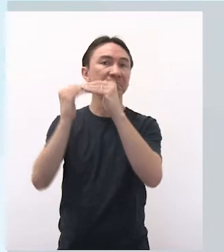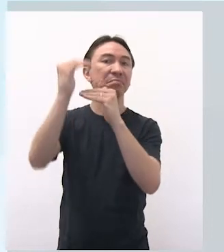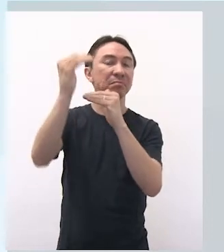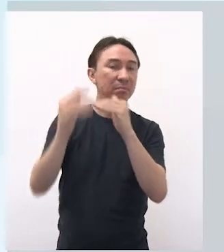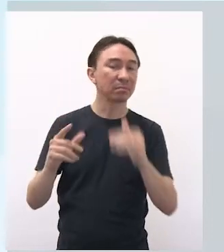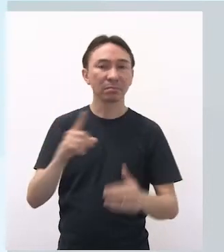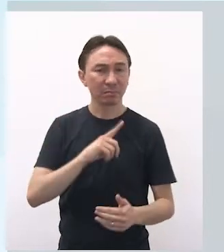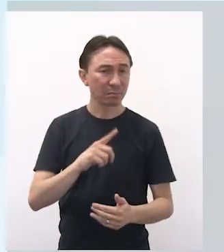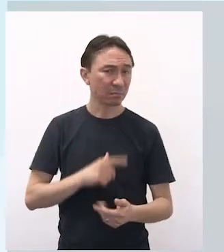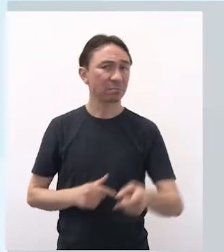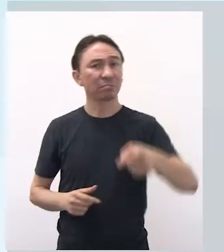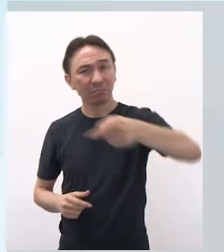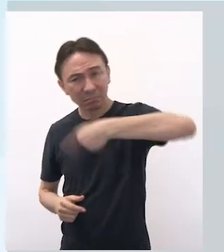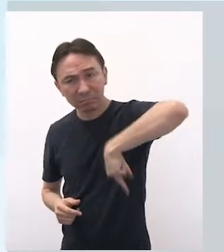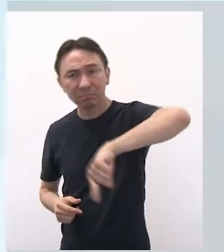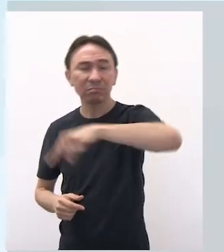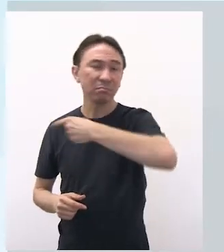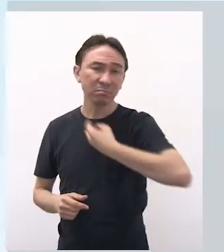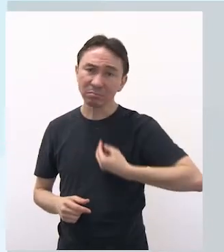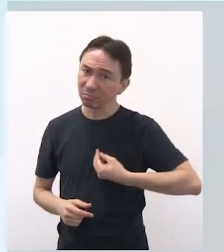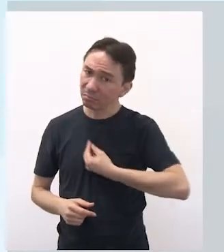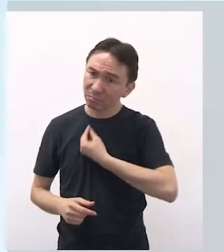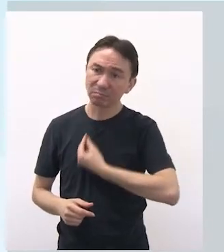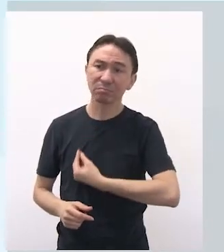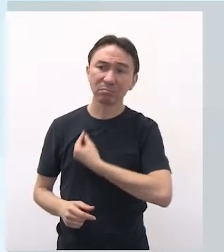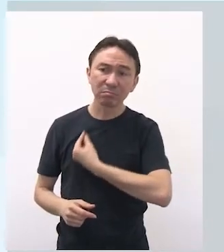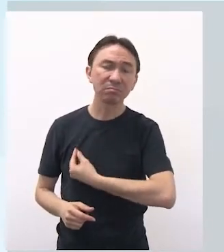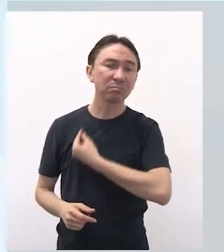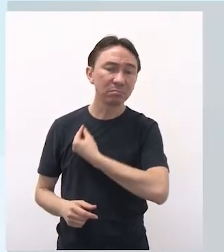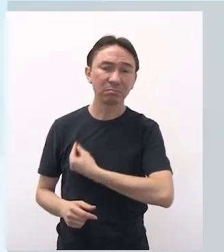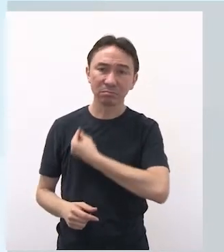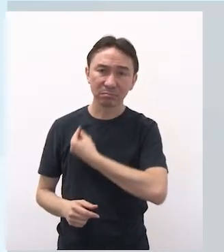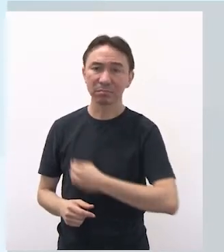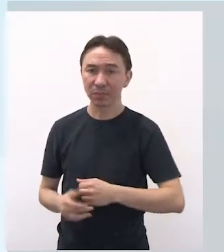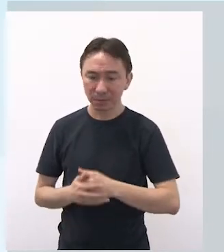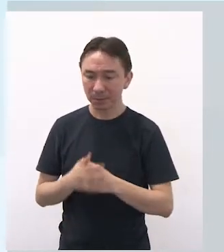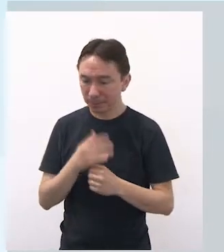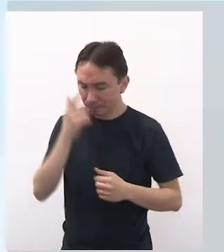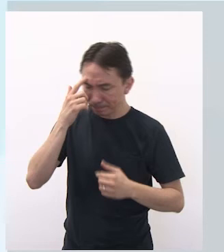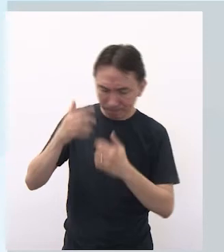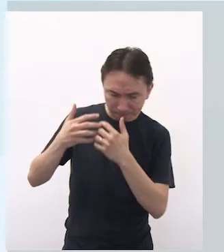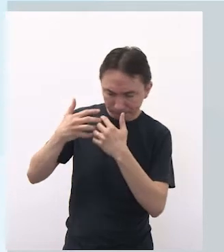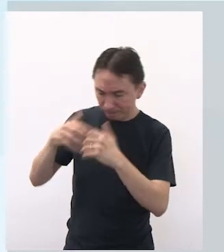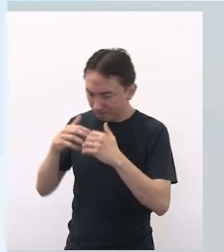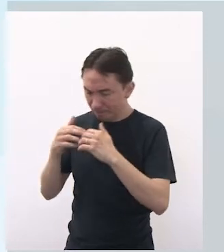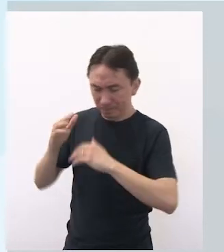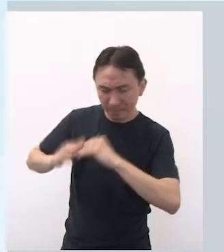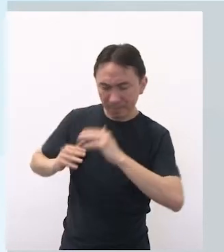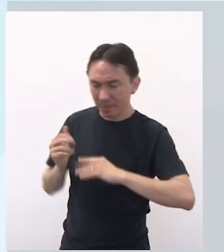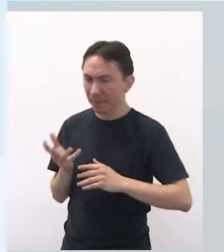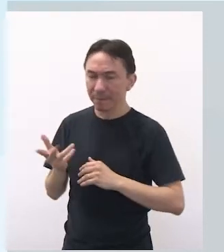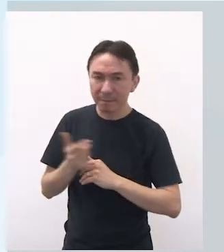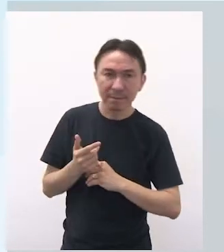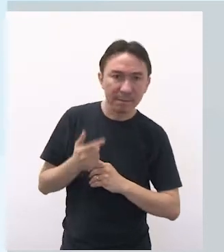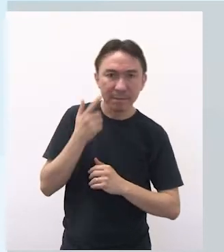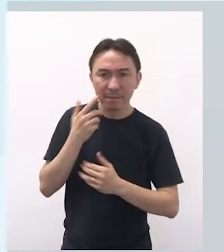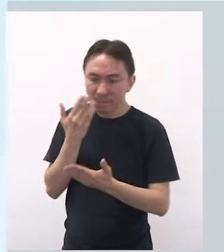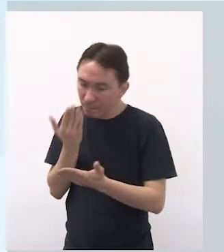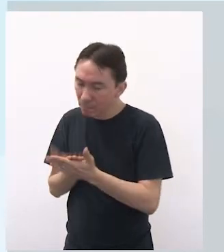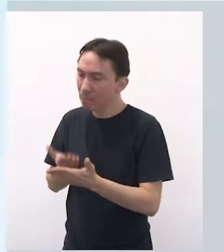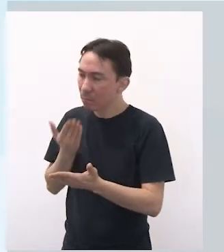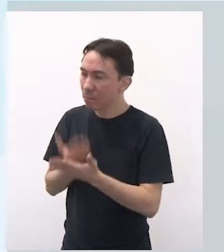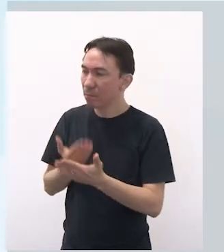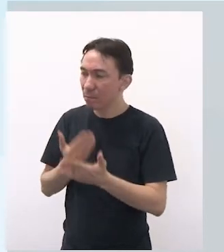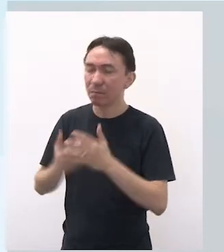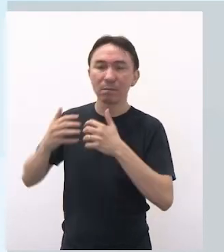na vida. Quando eu uso, quanto mais habilidades de pensamento, mais eu vou exigir desses níveis de proficiência que eu tenho.